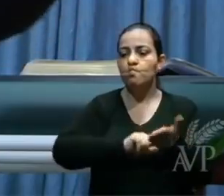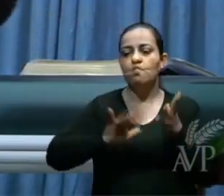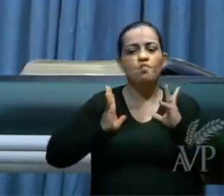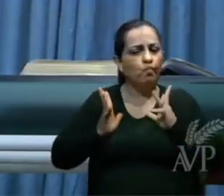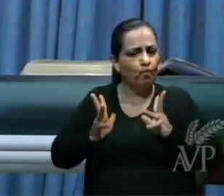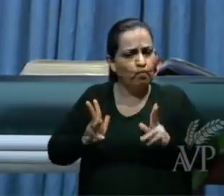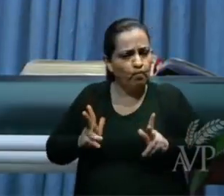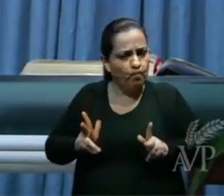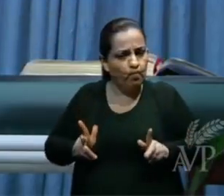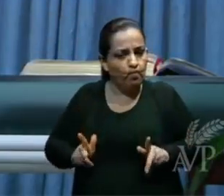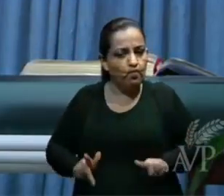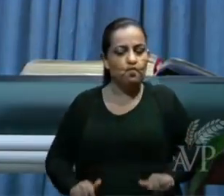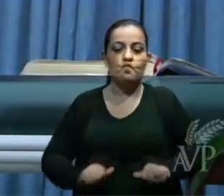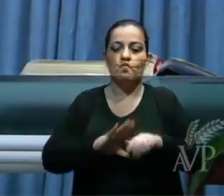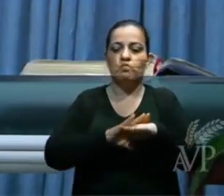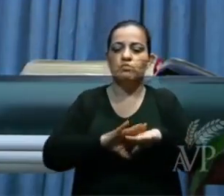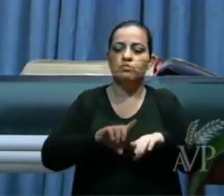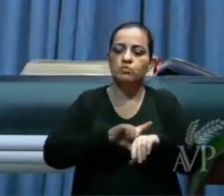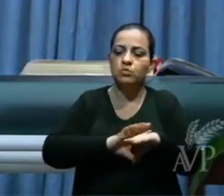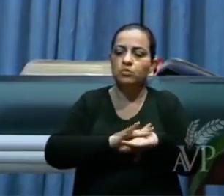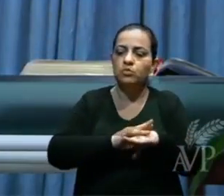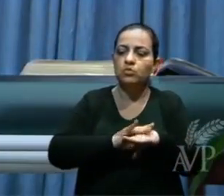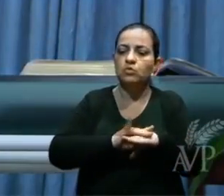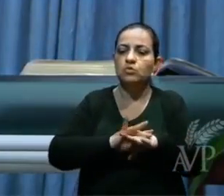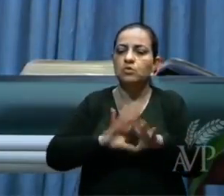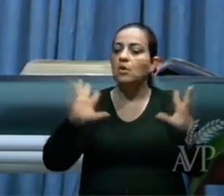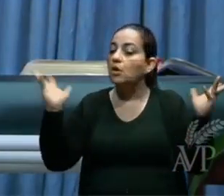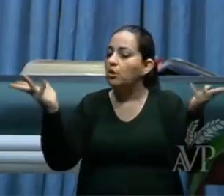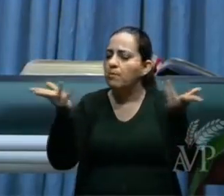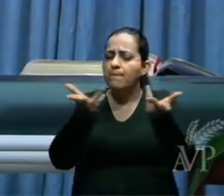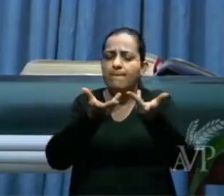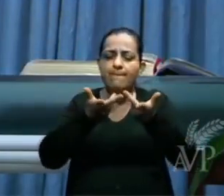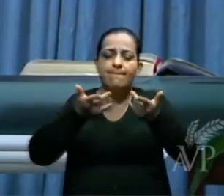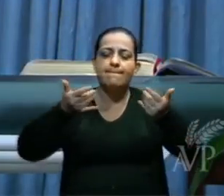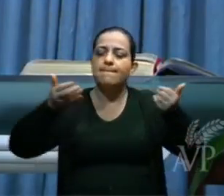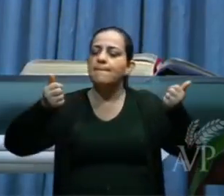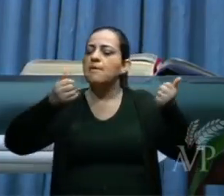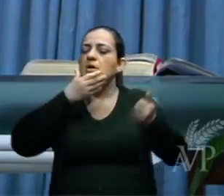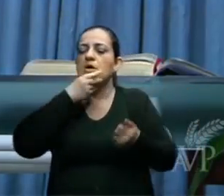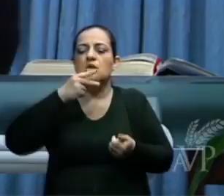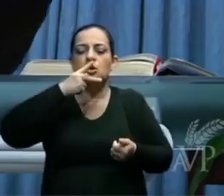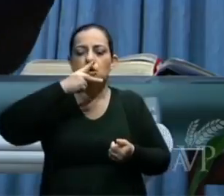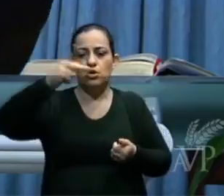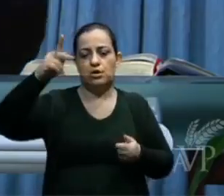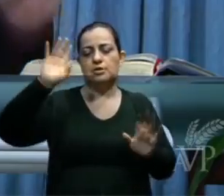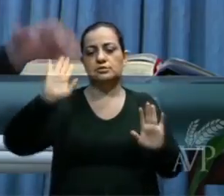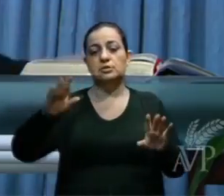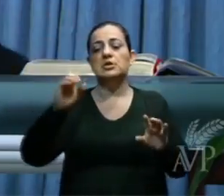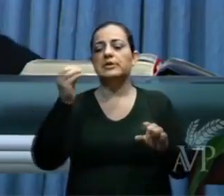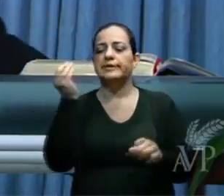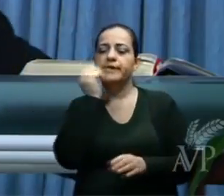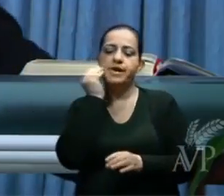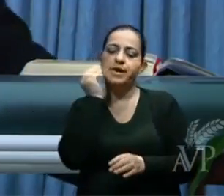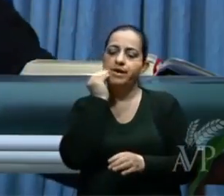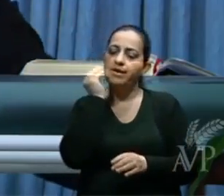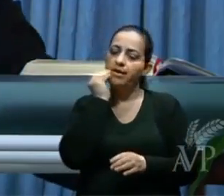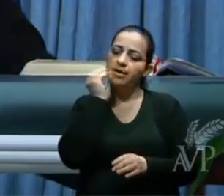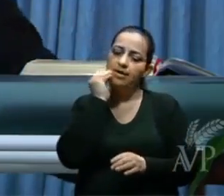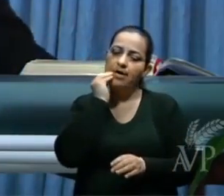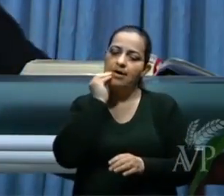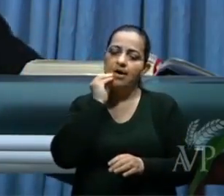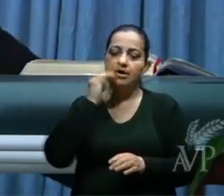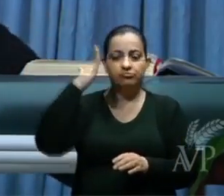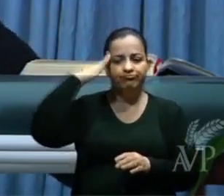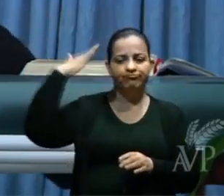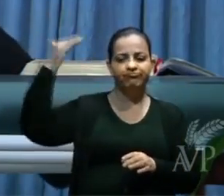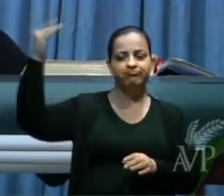olha o maravilhoso jovem profeta da galiléia ele era popular quando